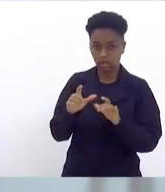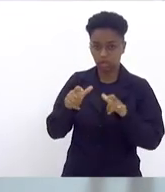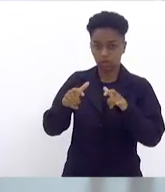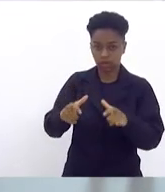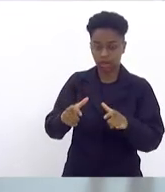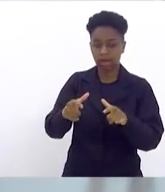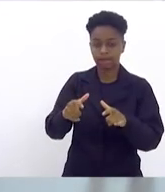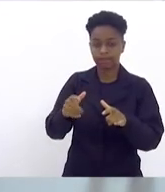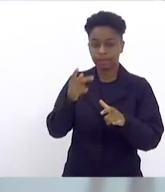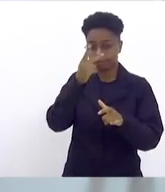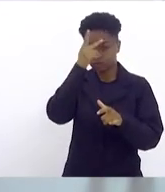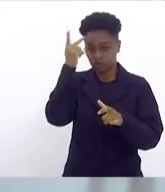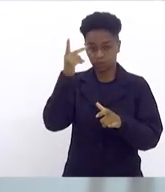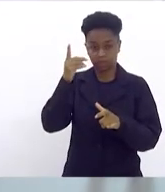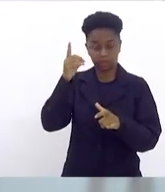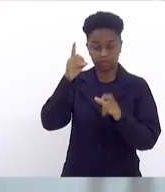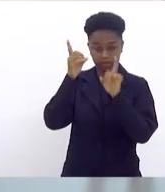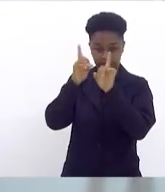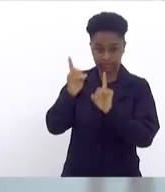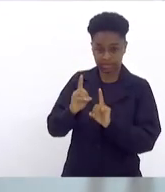e Autistas no Estado do Rio de Janeiro.